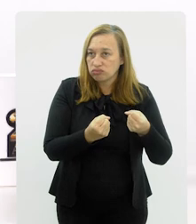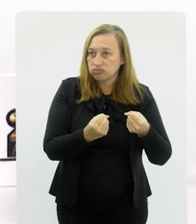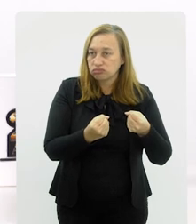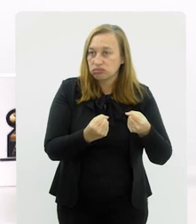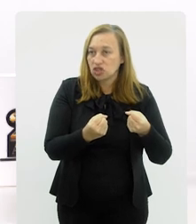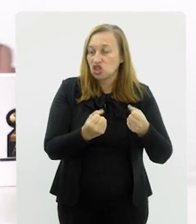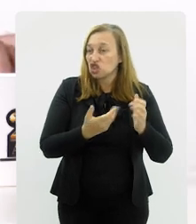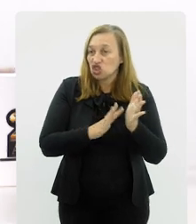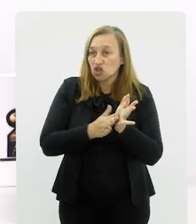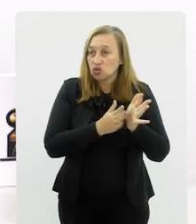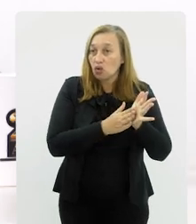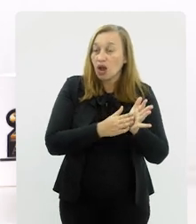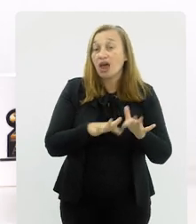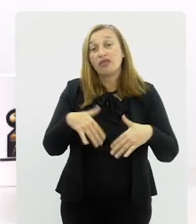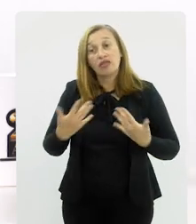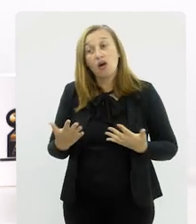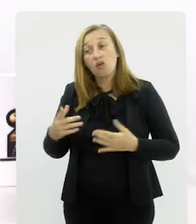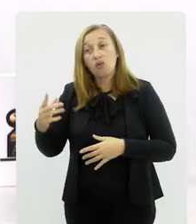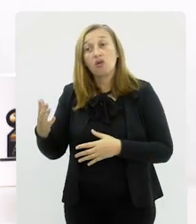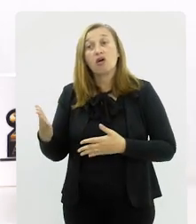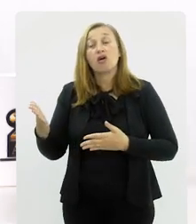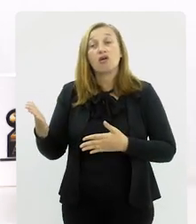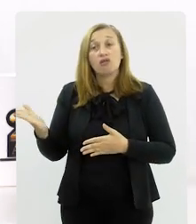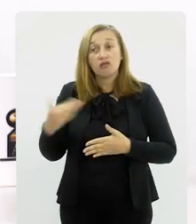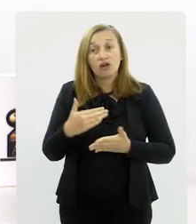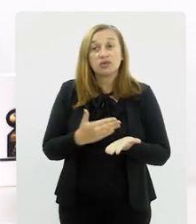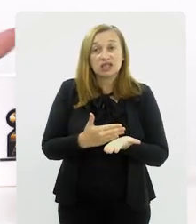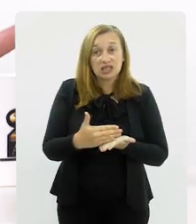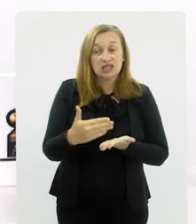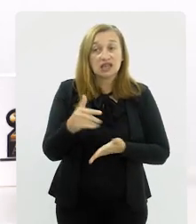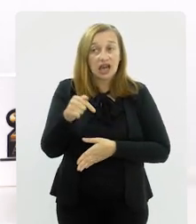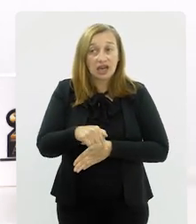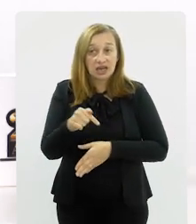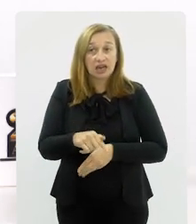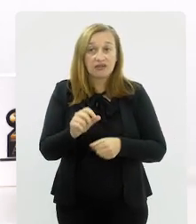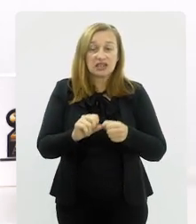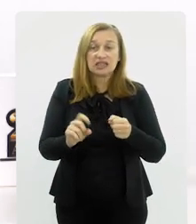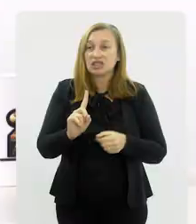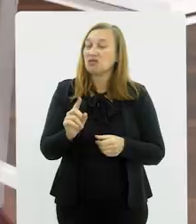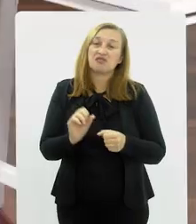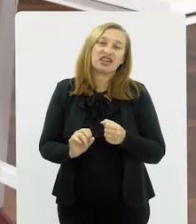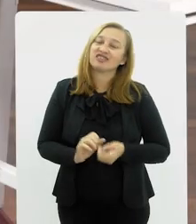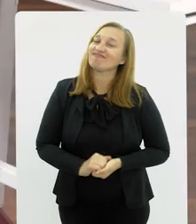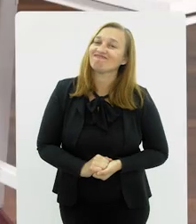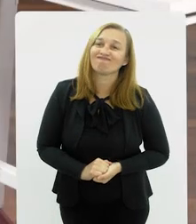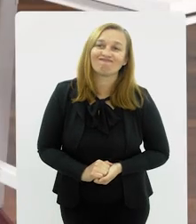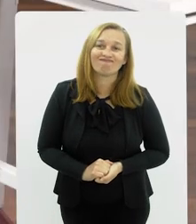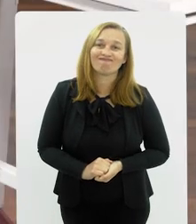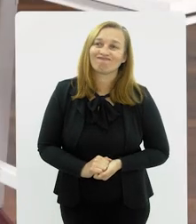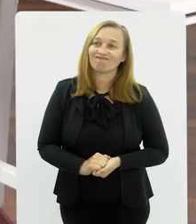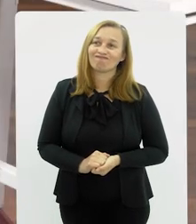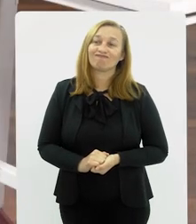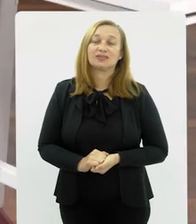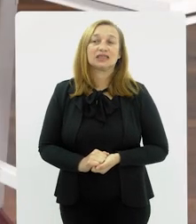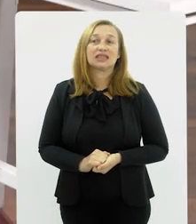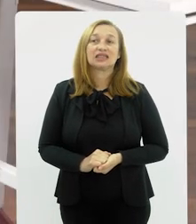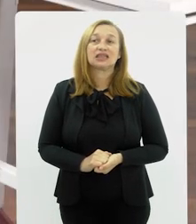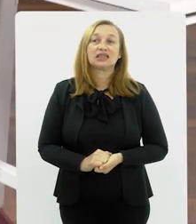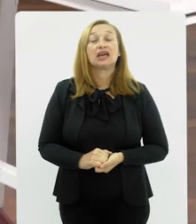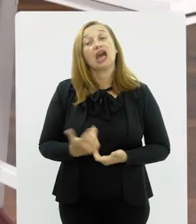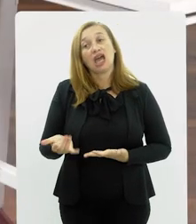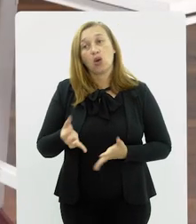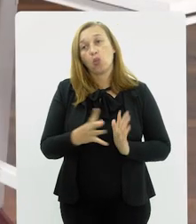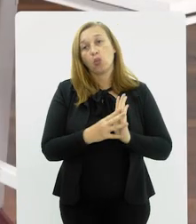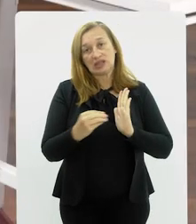um carro alegórico aqui e vamos trazer profissionais daqui da cidade para trabalhar. Não é feito isso. Essa é a grande pergunta, né? Não é feito isso. Por que não existe isso,